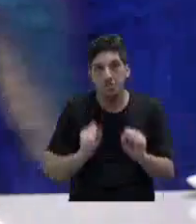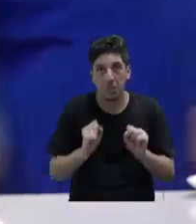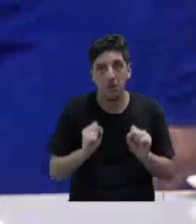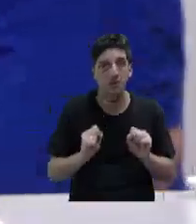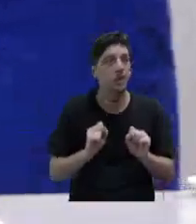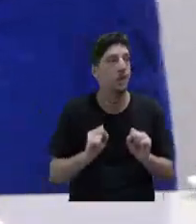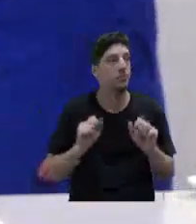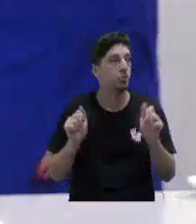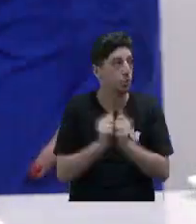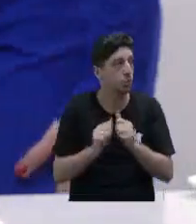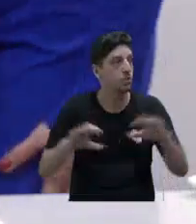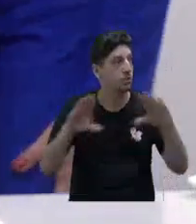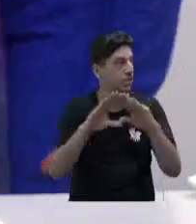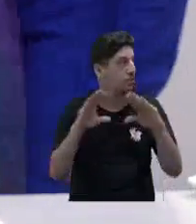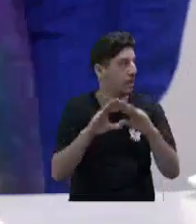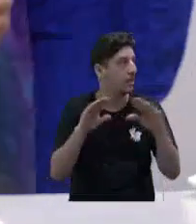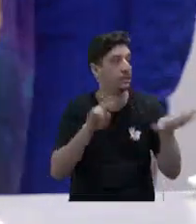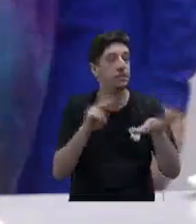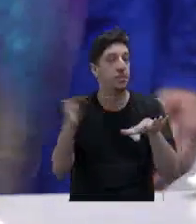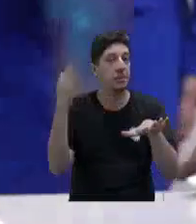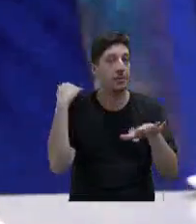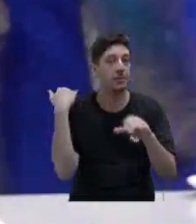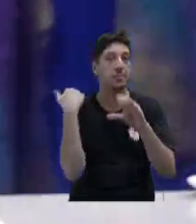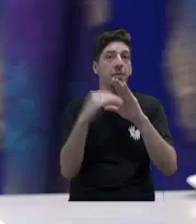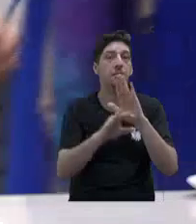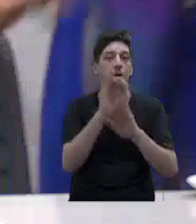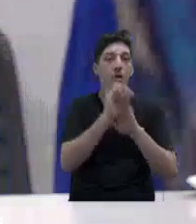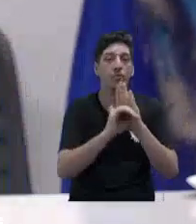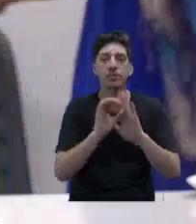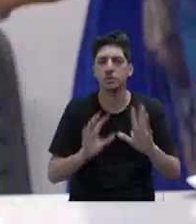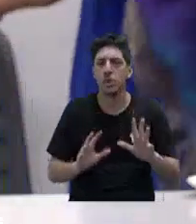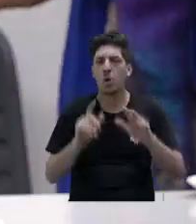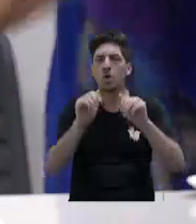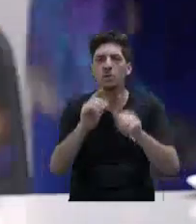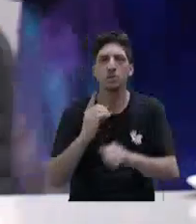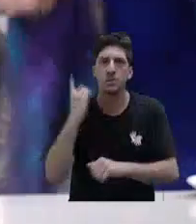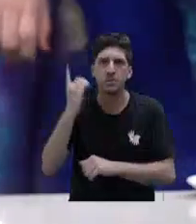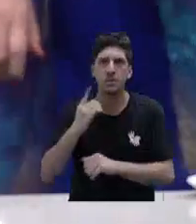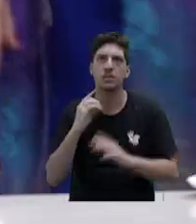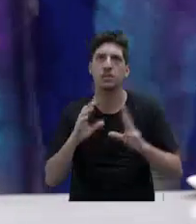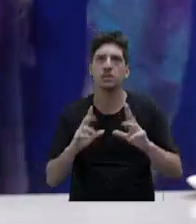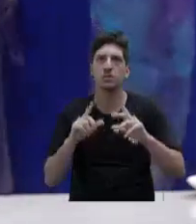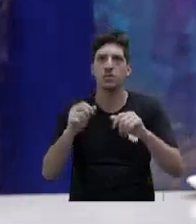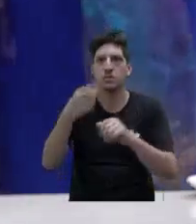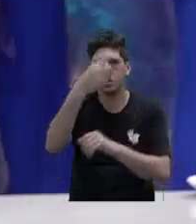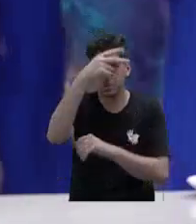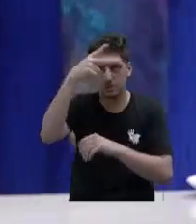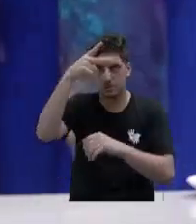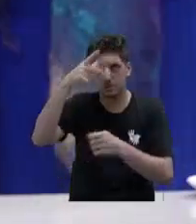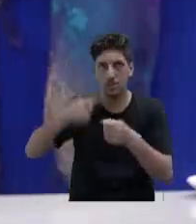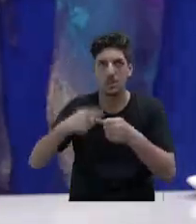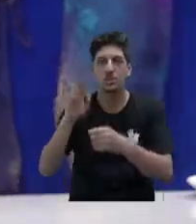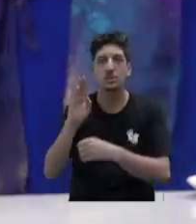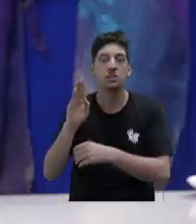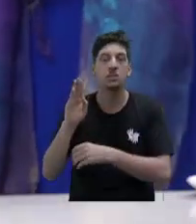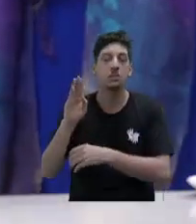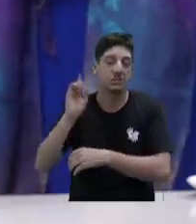também, e eu mandei na semana passada um ofício a todos os deputados, mandei a todos os prefeitos de Minas Gerais,